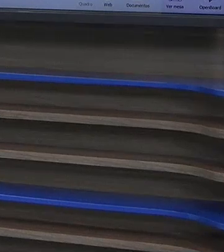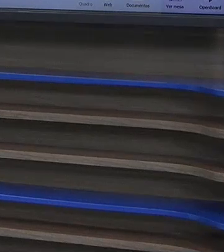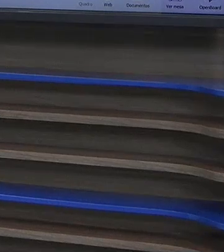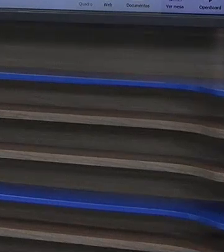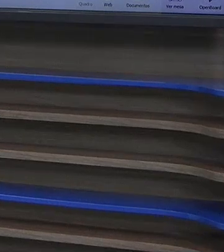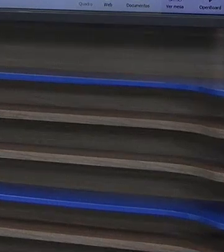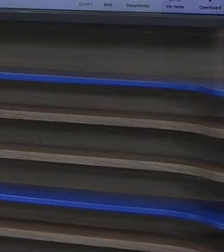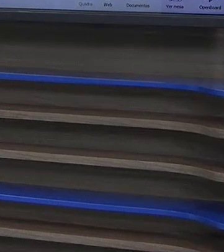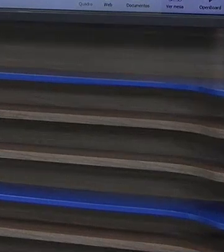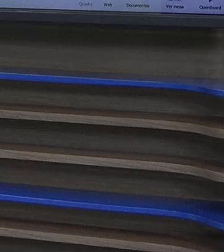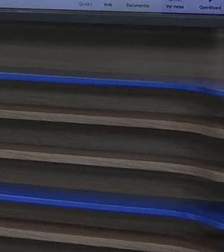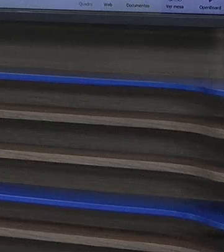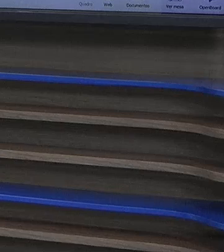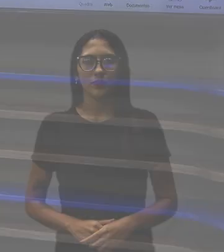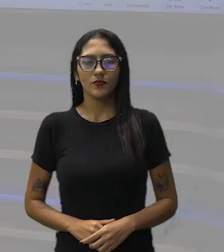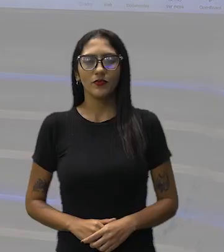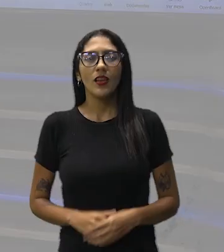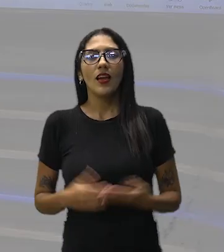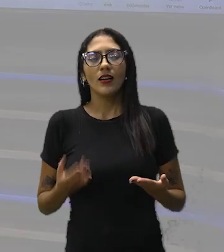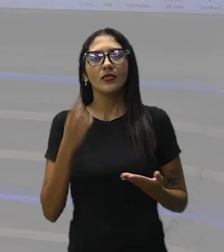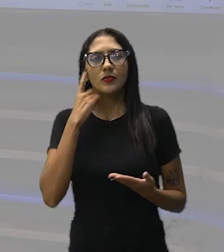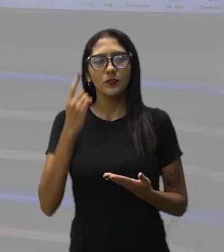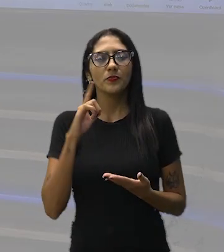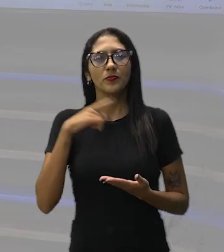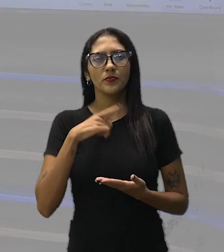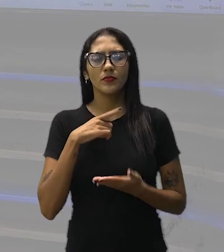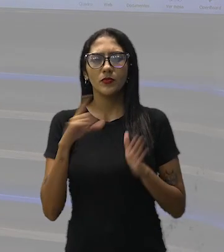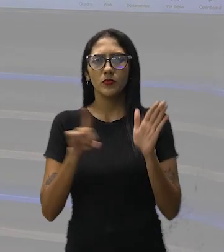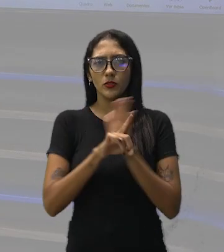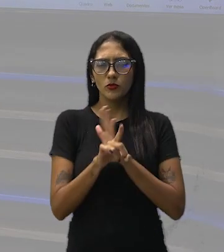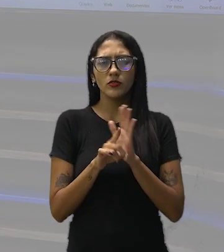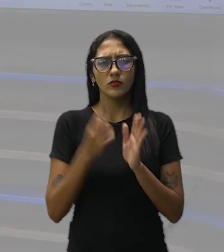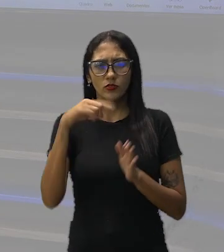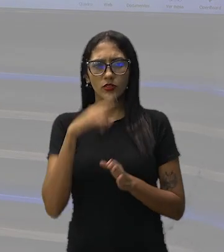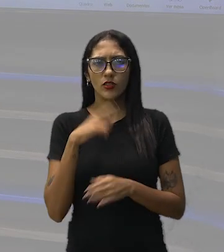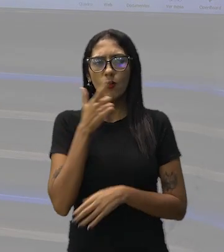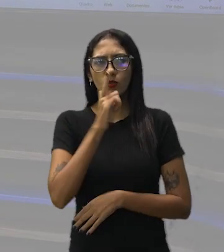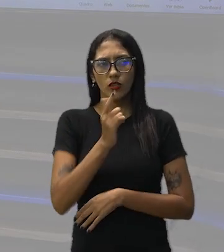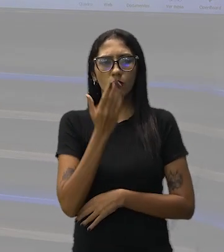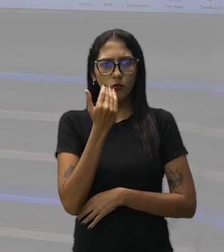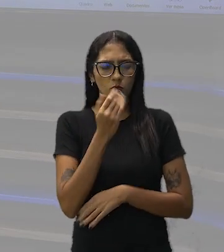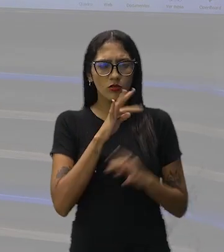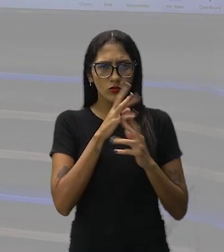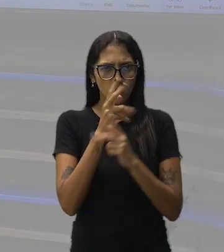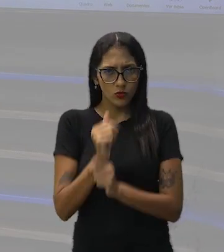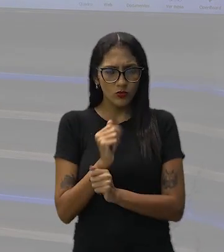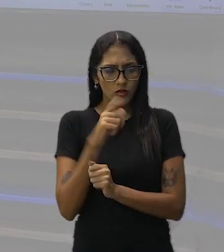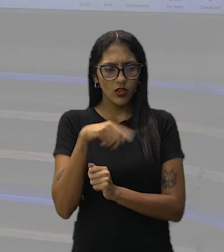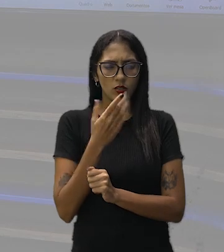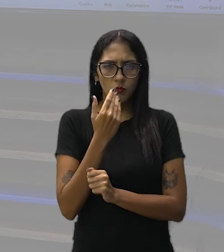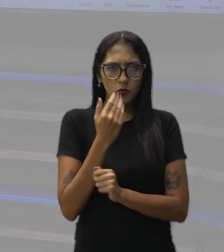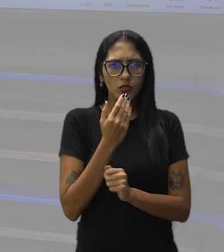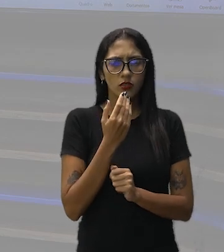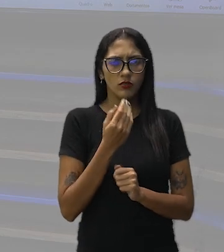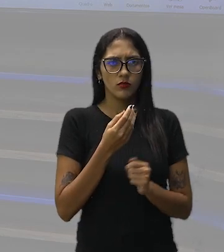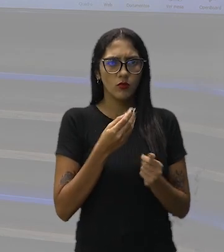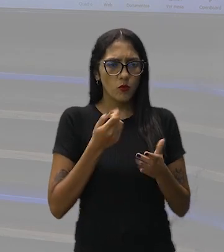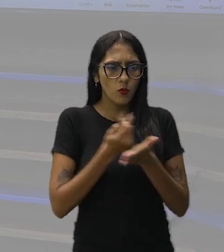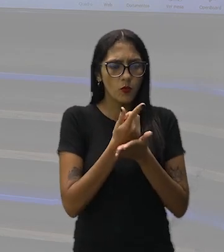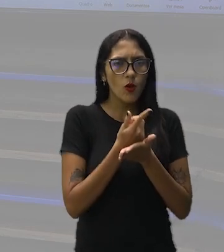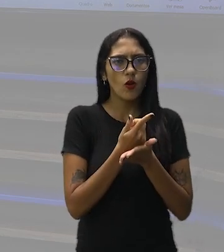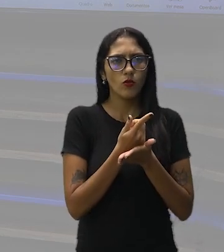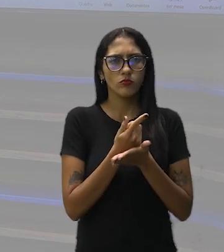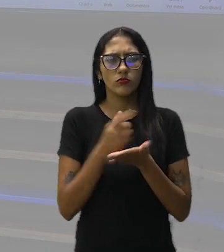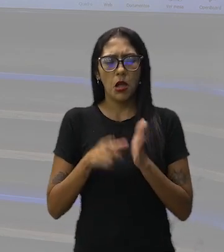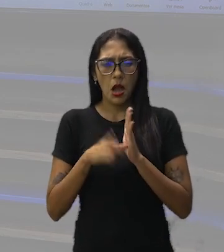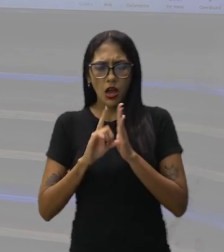consumir 10 cartelas de iogurte em 3 dias? Ou seja, você vai consumir esse produto todo que você comprou